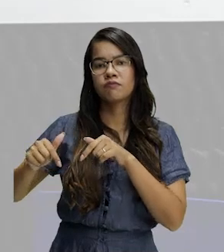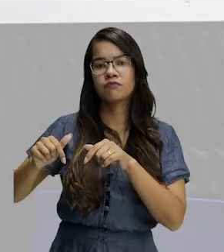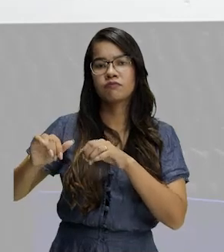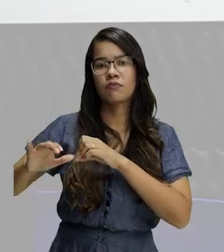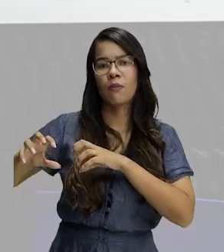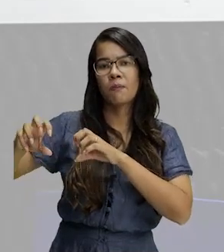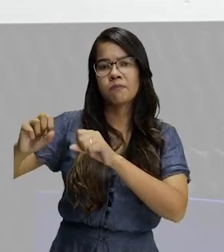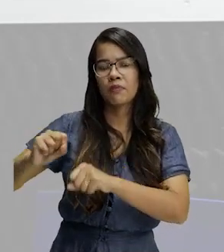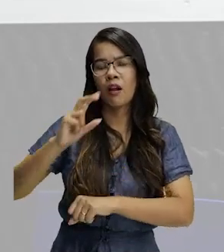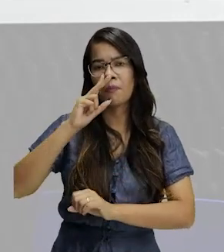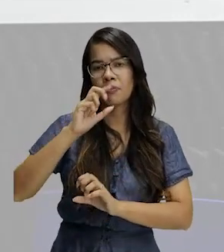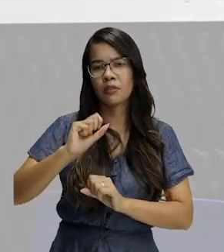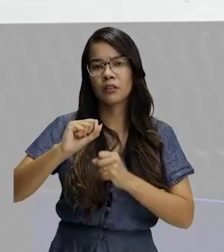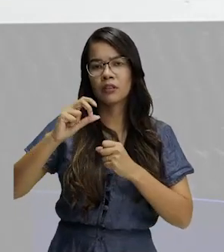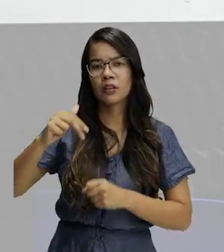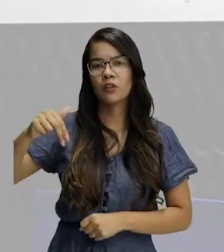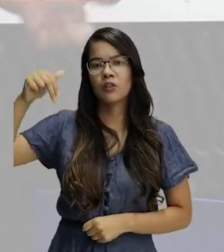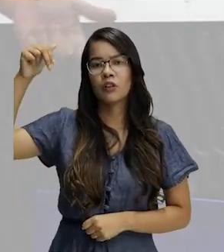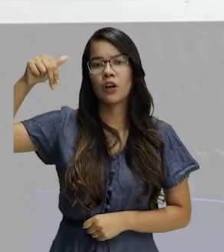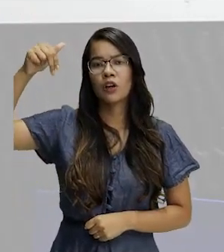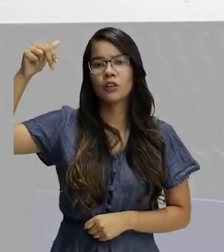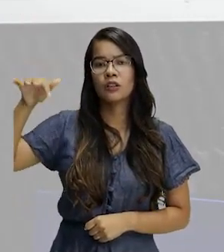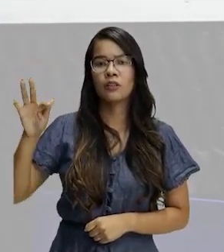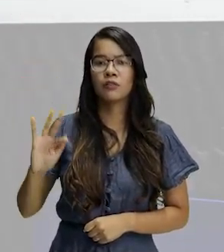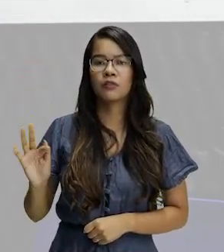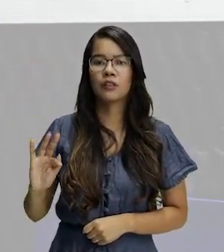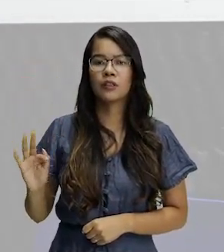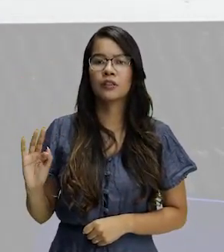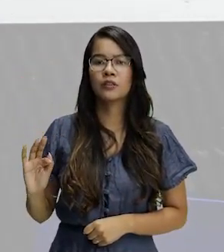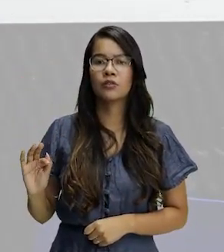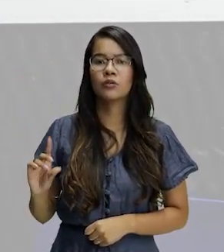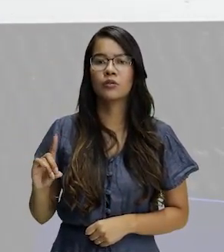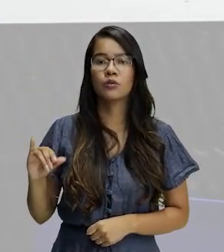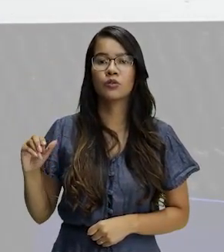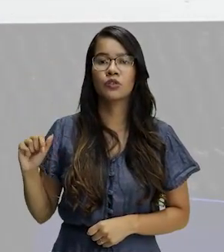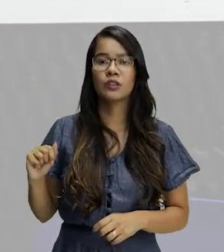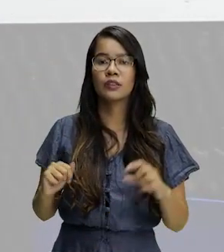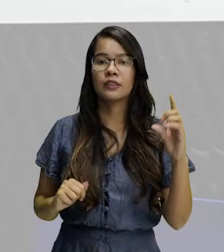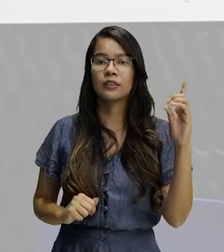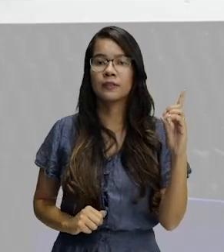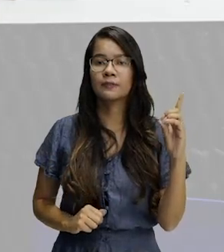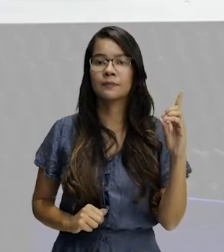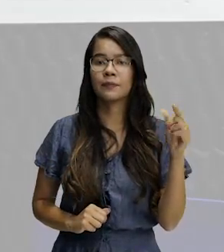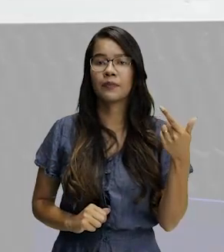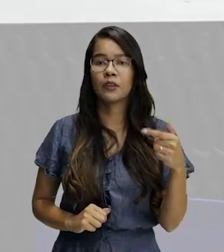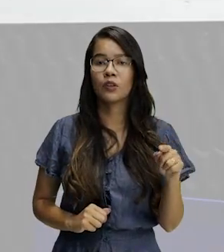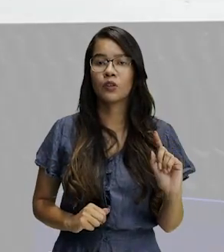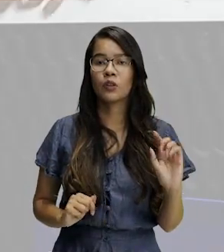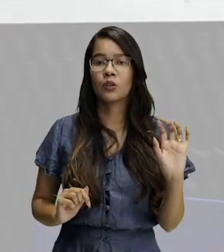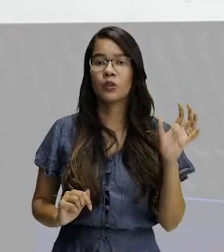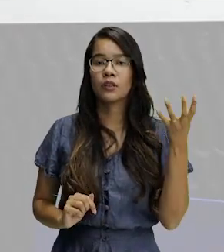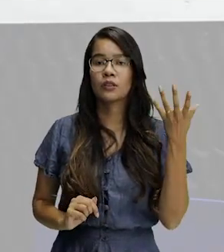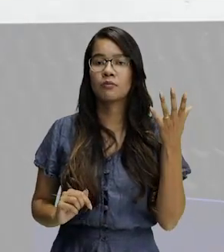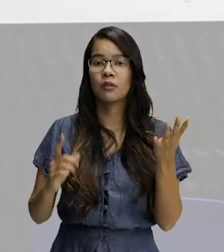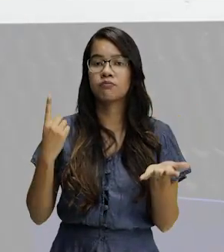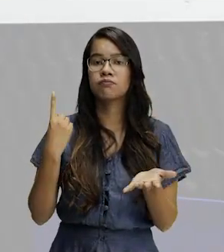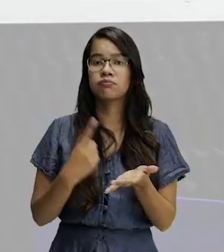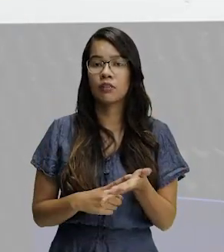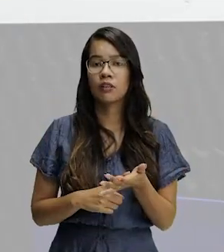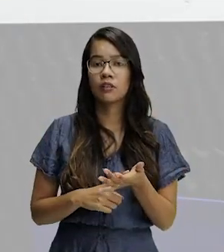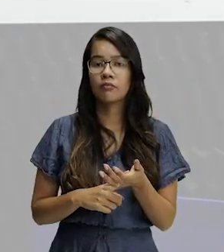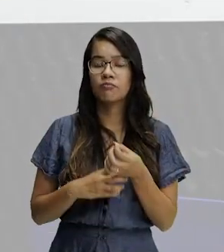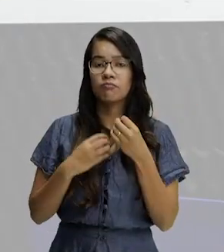França. O norte da França é desocupado, é o famoso Dia D. Um outro episódio importante que